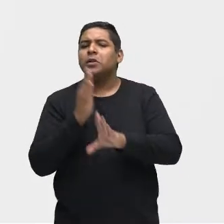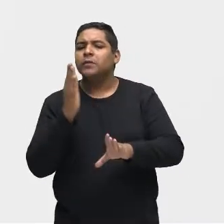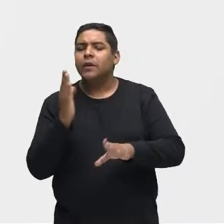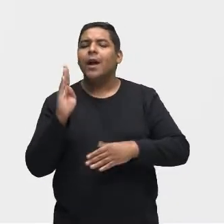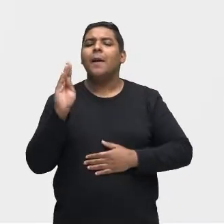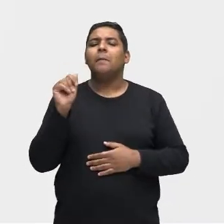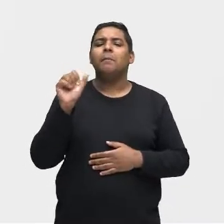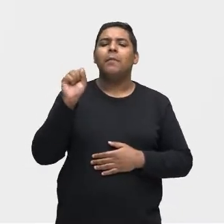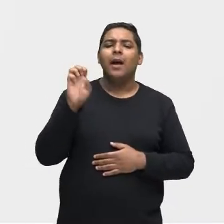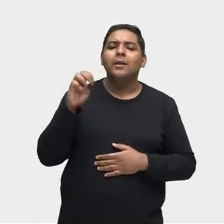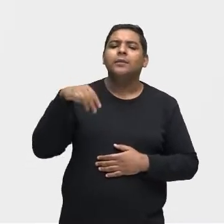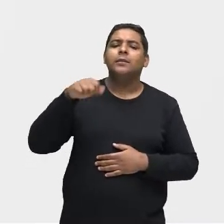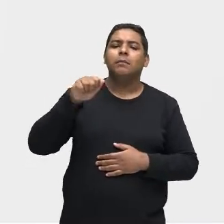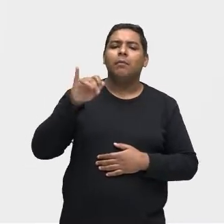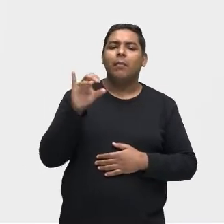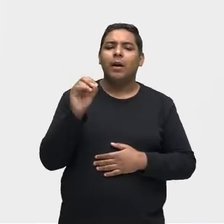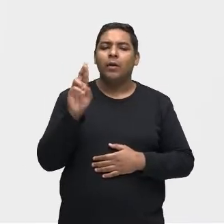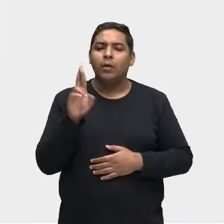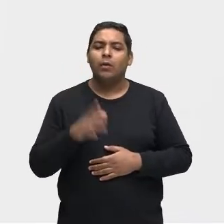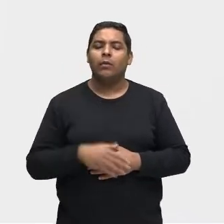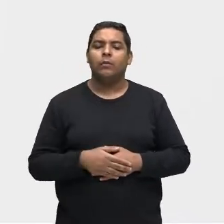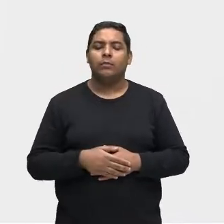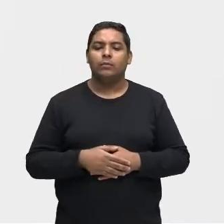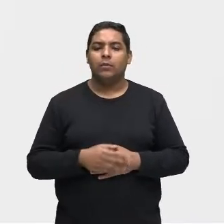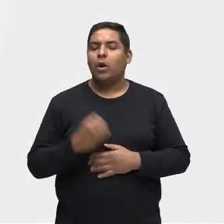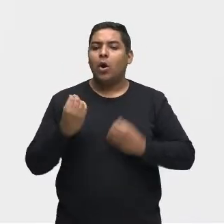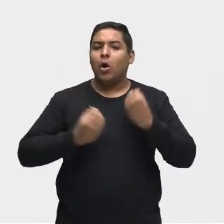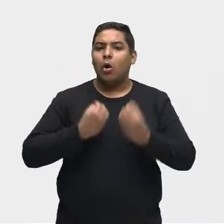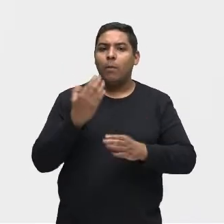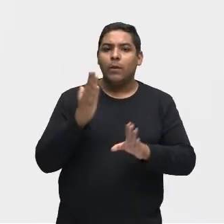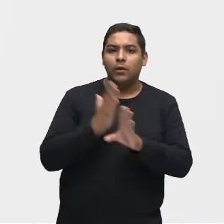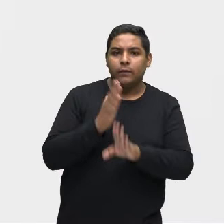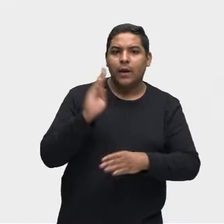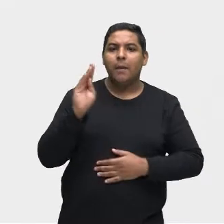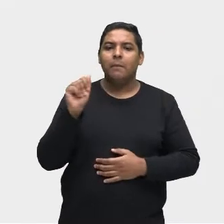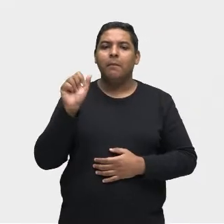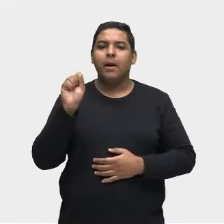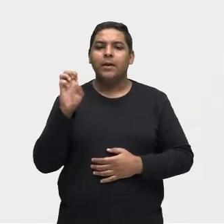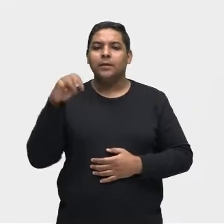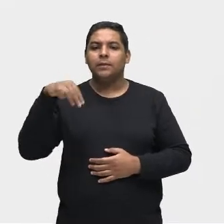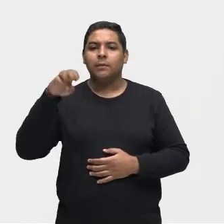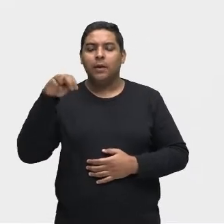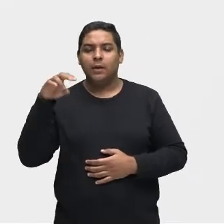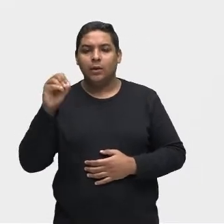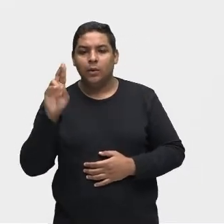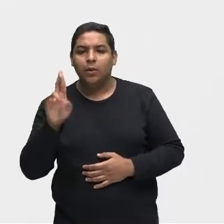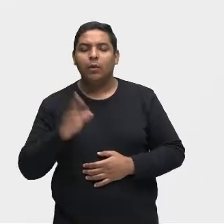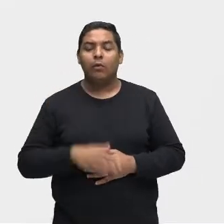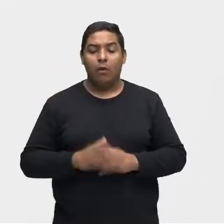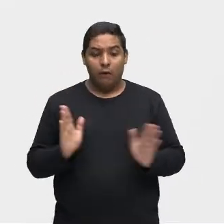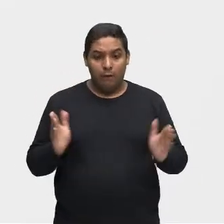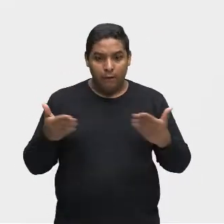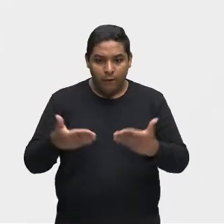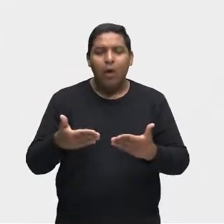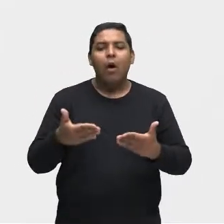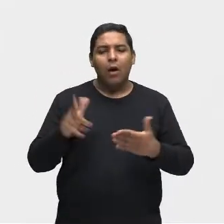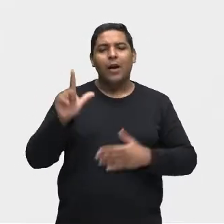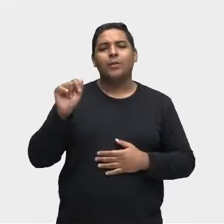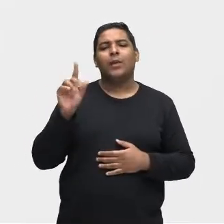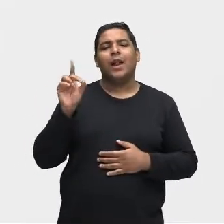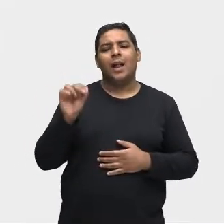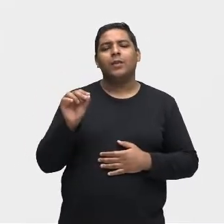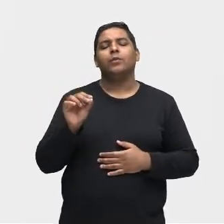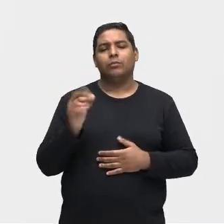irei identificar uma base menor? Ora, basta que você olhe o tamanho, foca no lado paralelo e